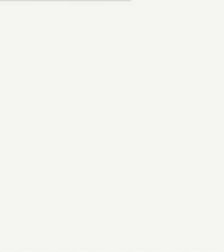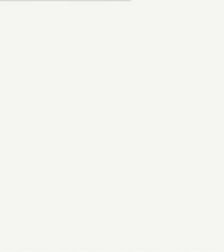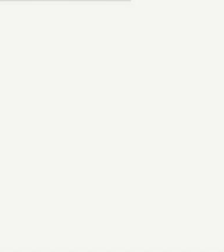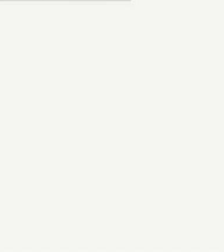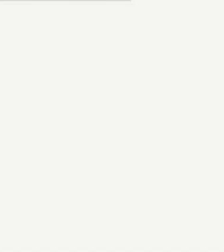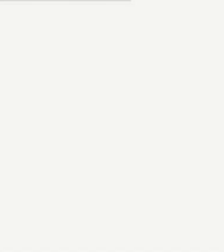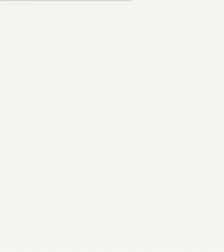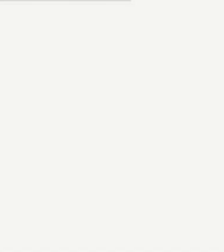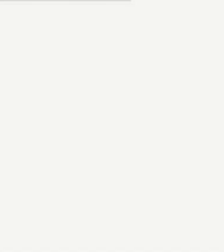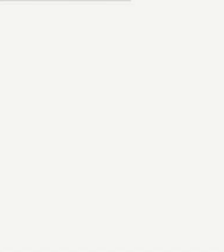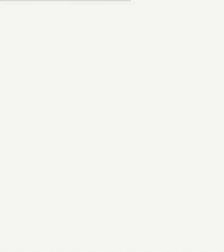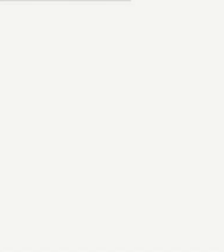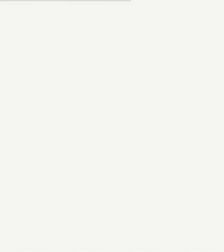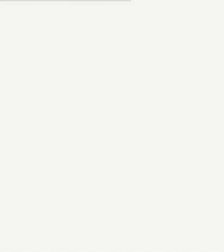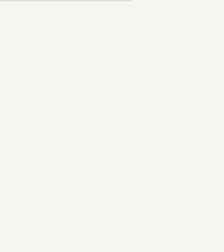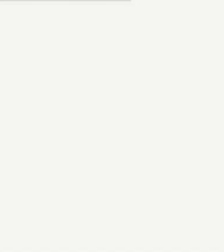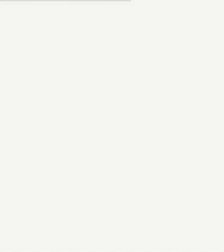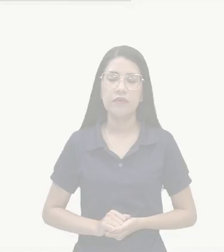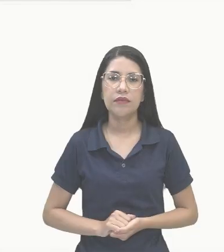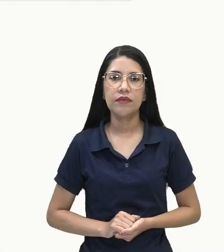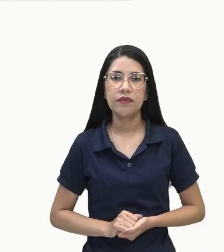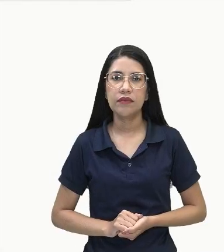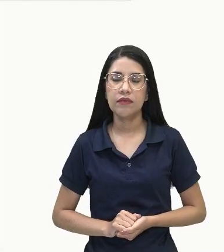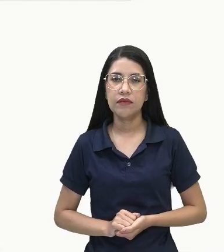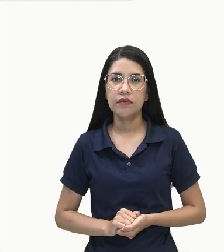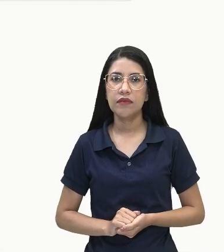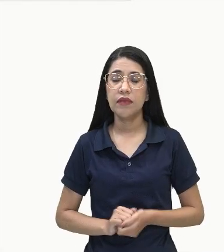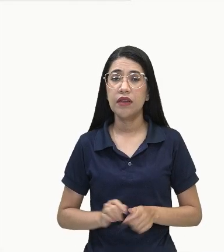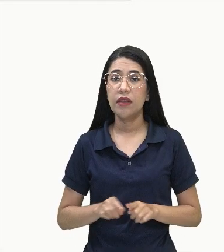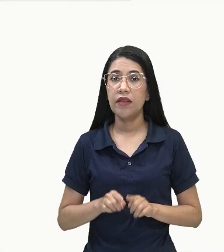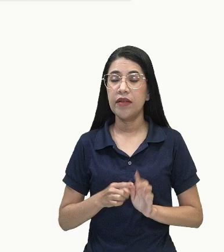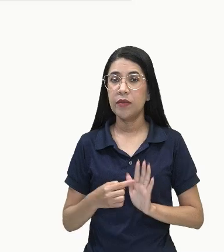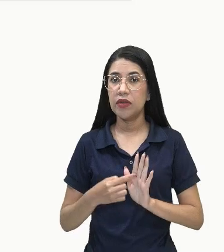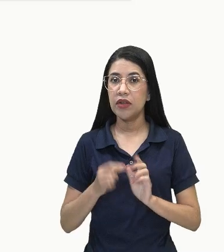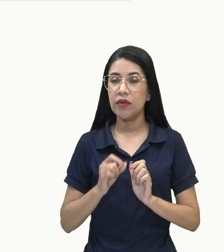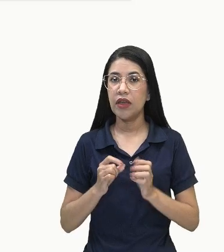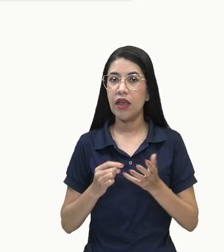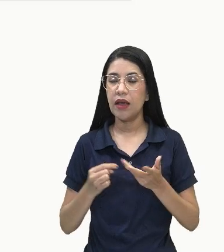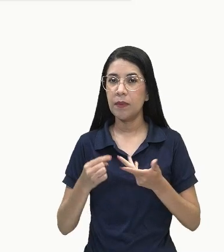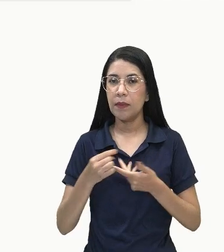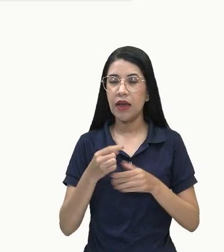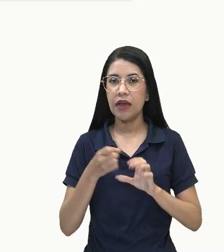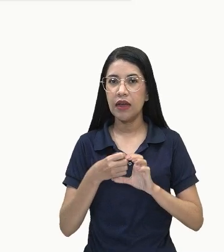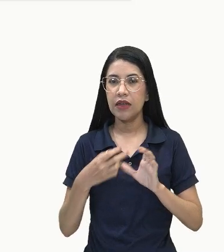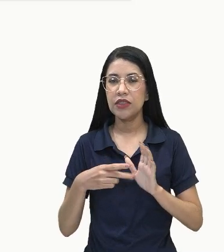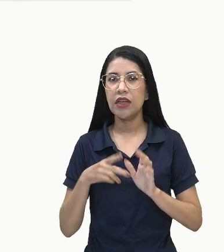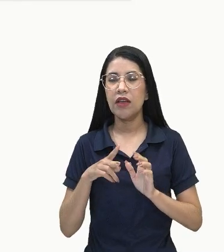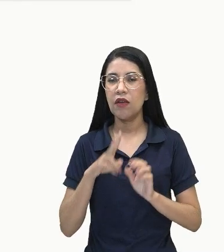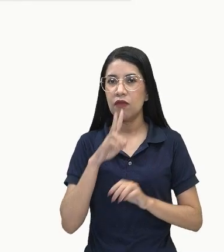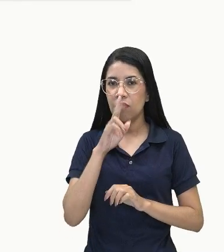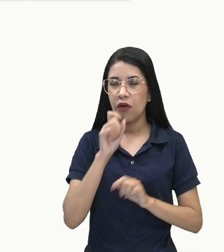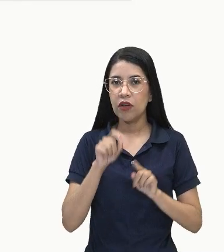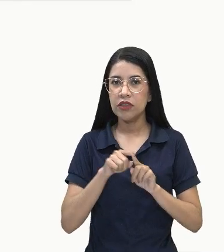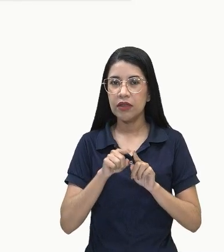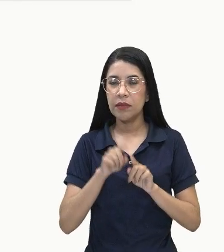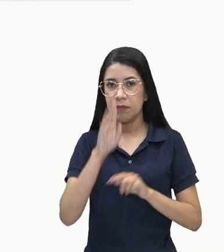ele também vai mostrar os pontos fortes e os pontos fracos. Com isso, a tendência é influenciar sim a